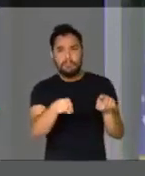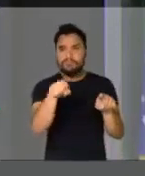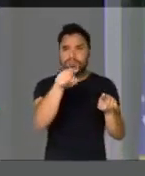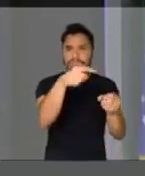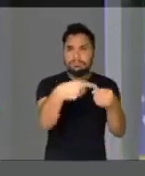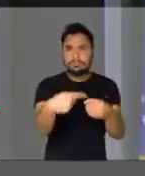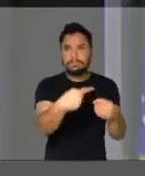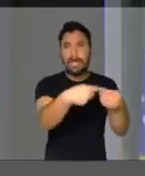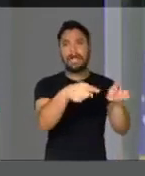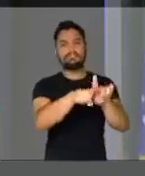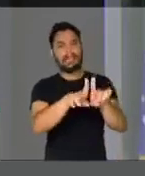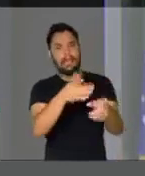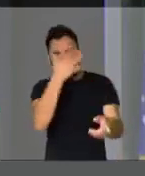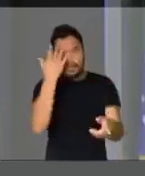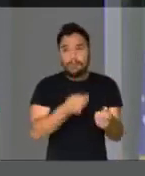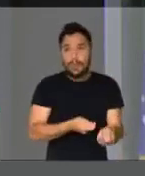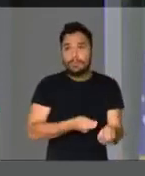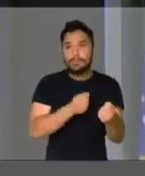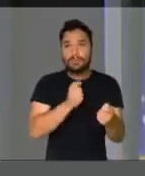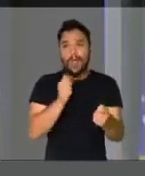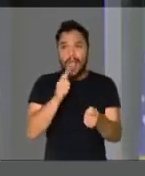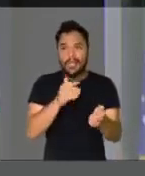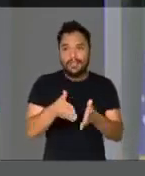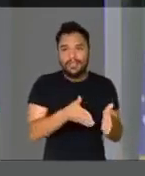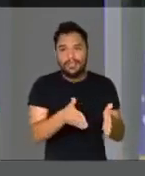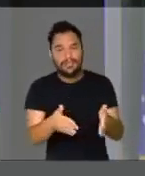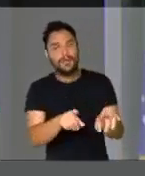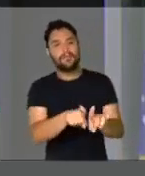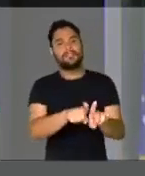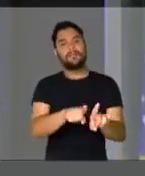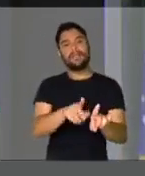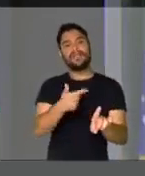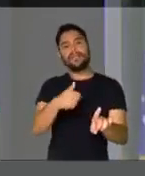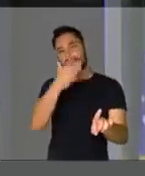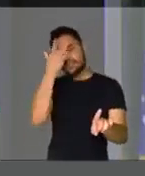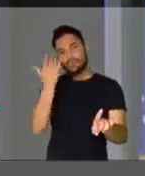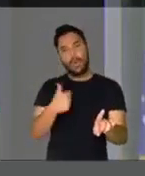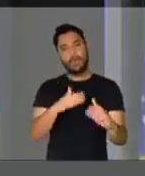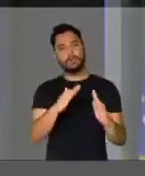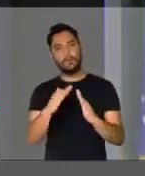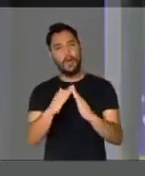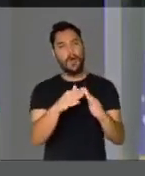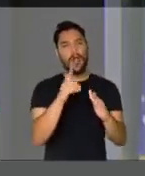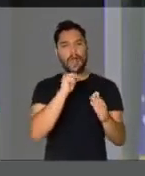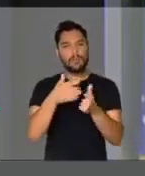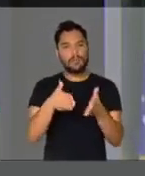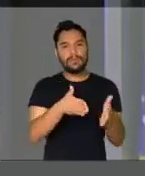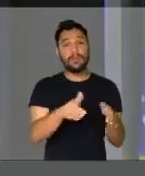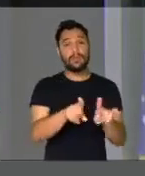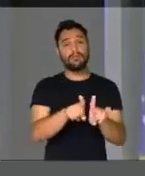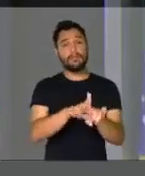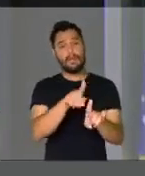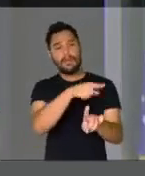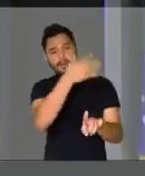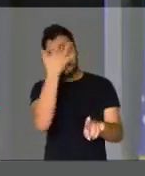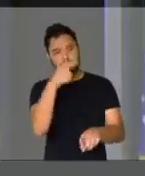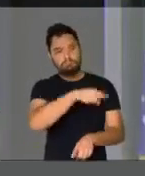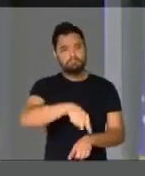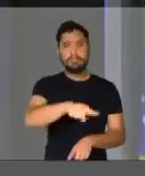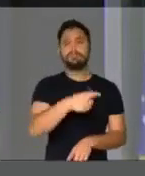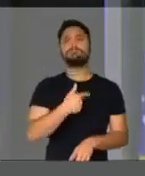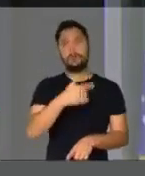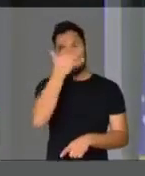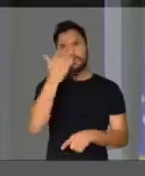presidente, pescadores, ribeirinhos, produtores e exportadores, gente humilde, inteligente, exigente